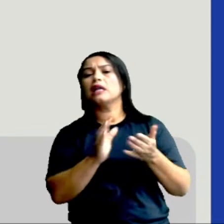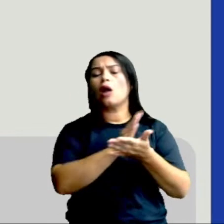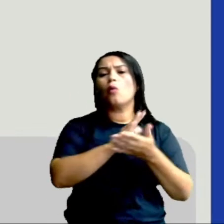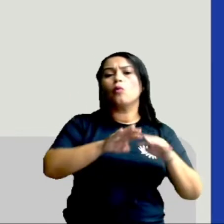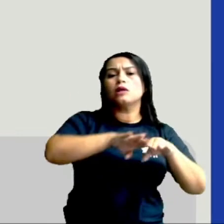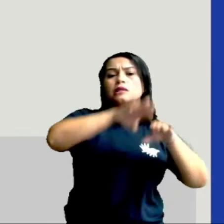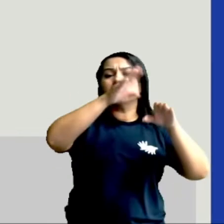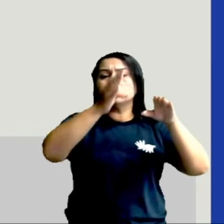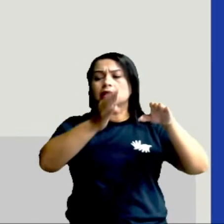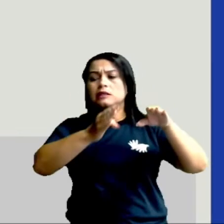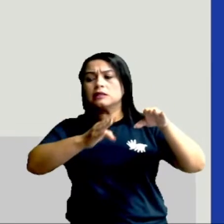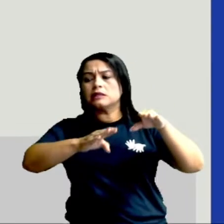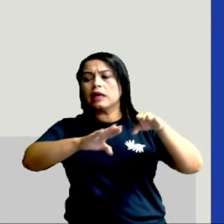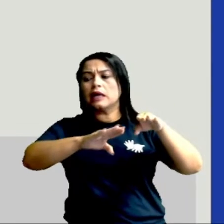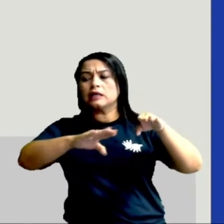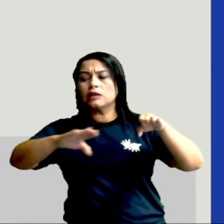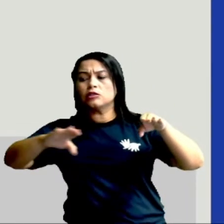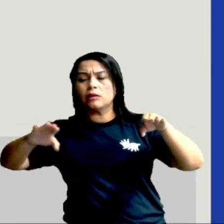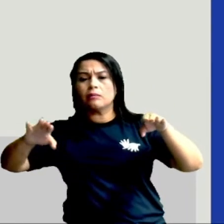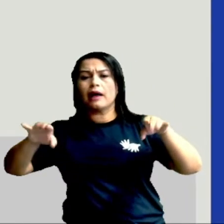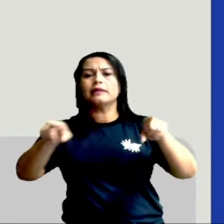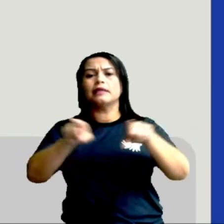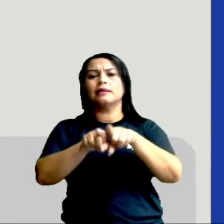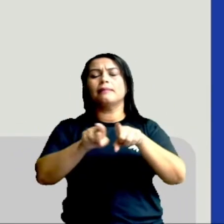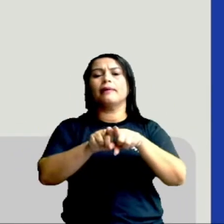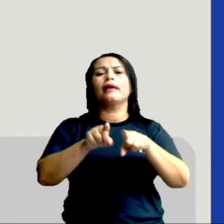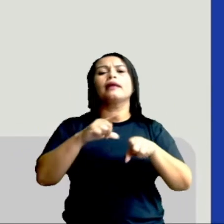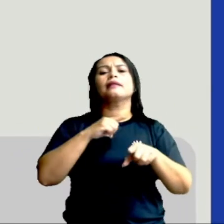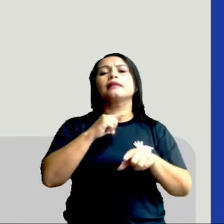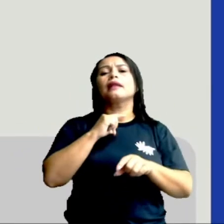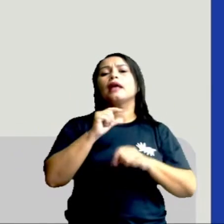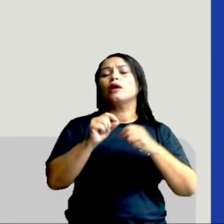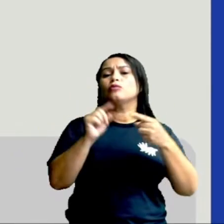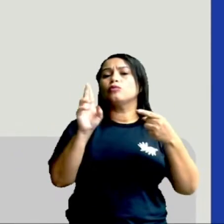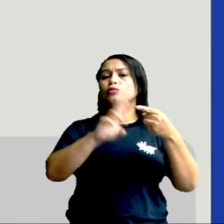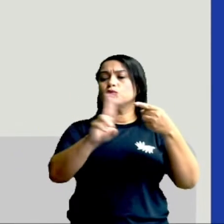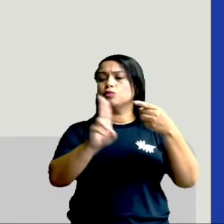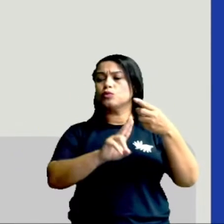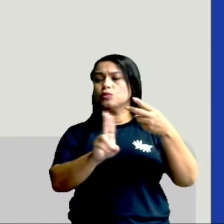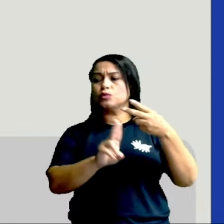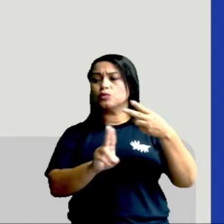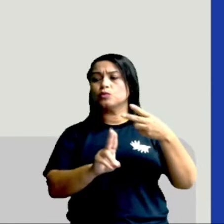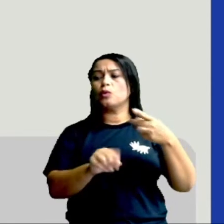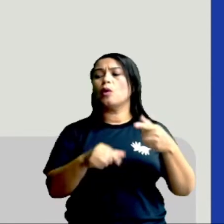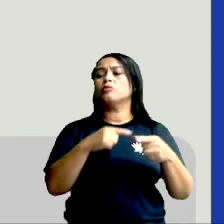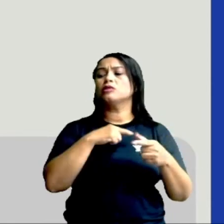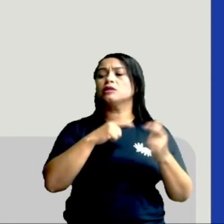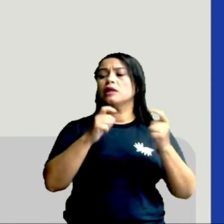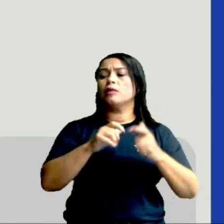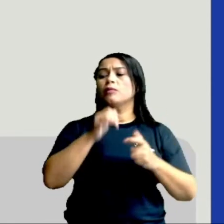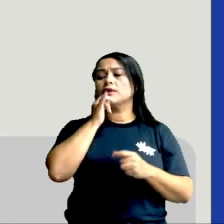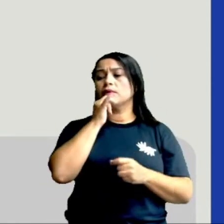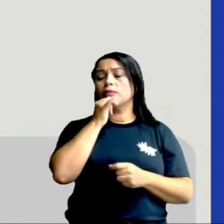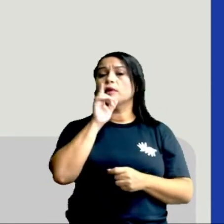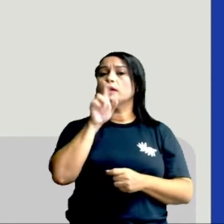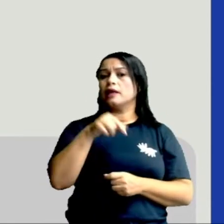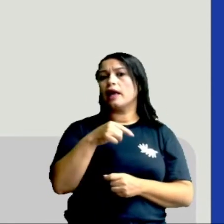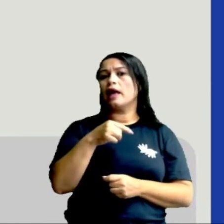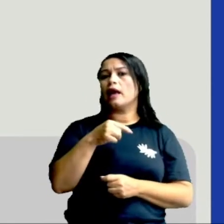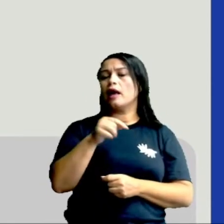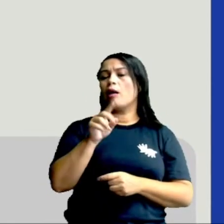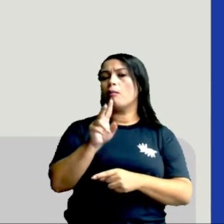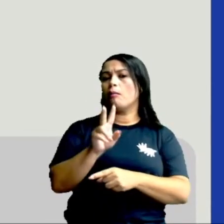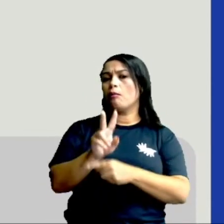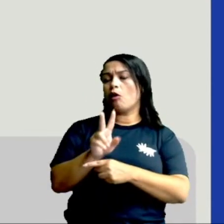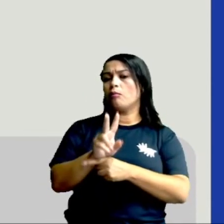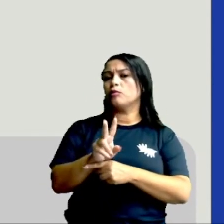algumas chapadas, a exemplo das Chapadas dos Veadeiros, tombada como patrimônio da humanidade. Então, aí temos a imagem